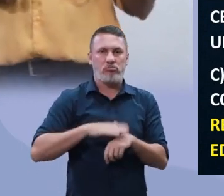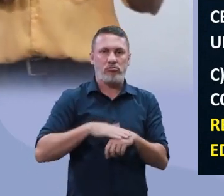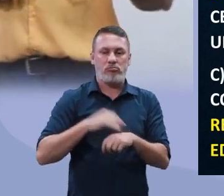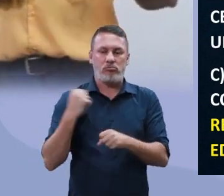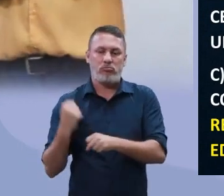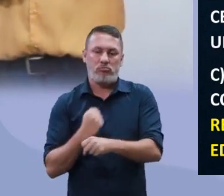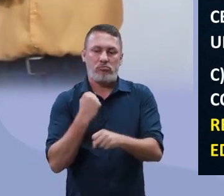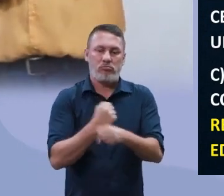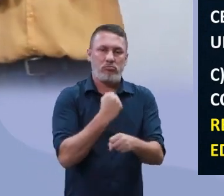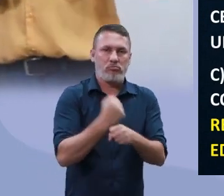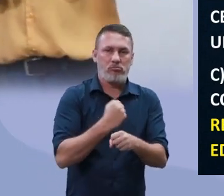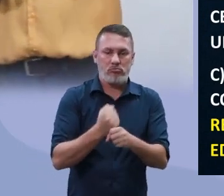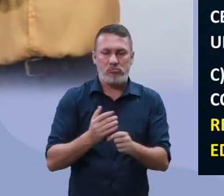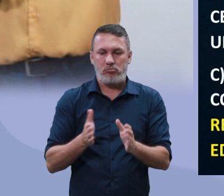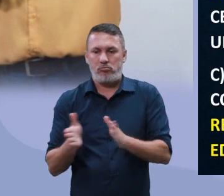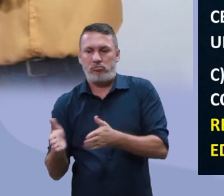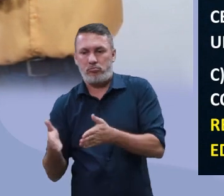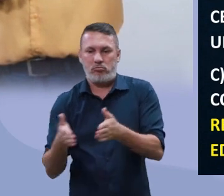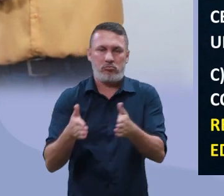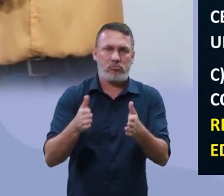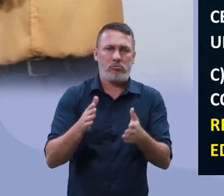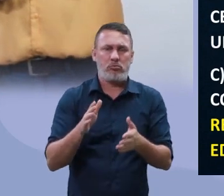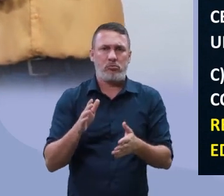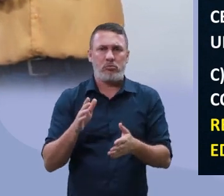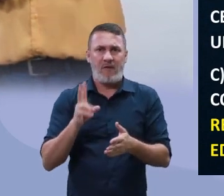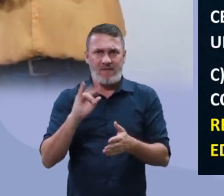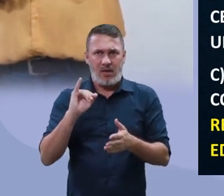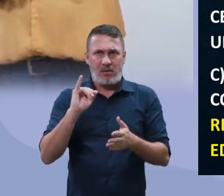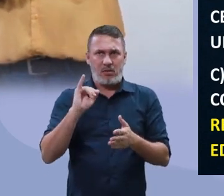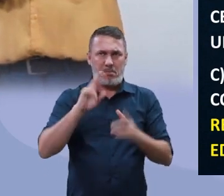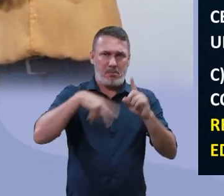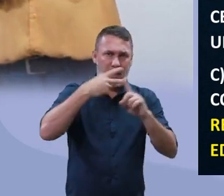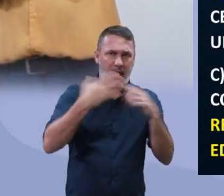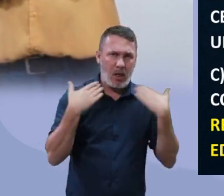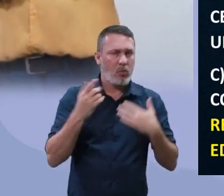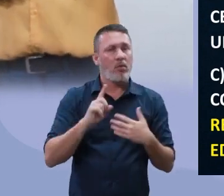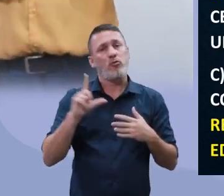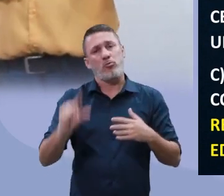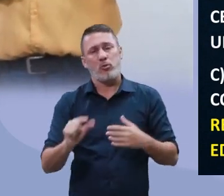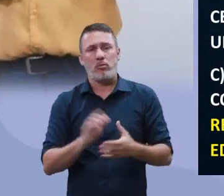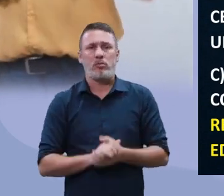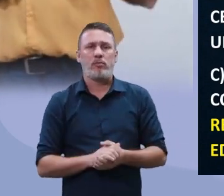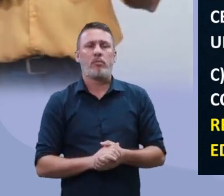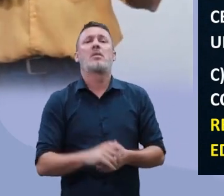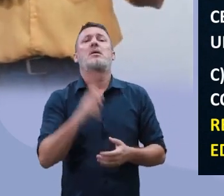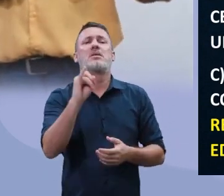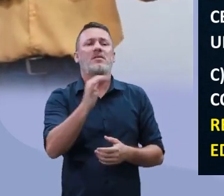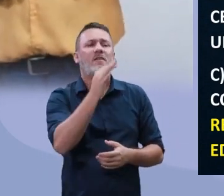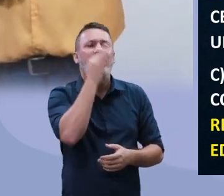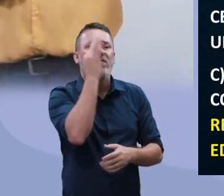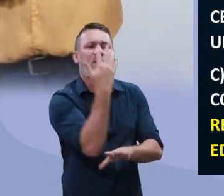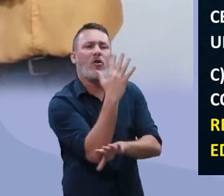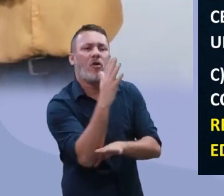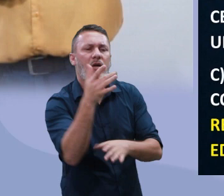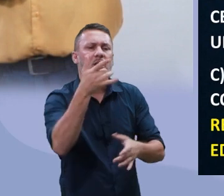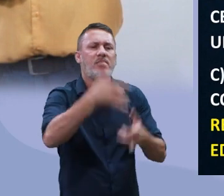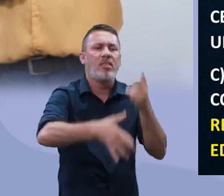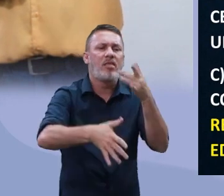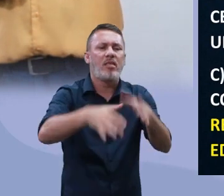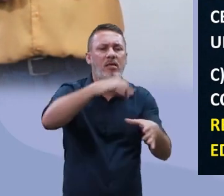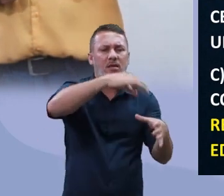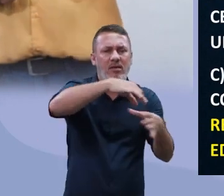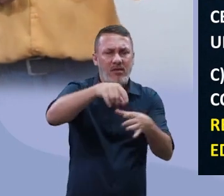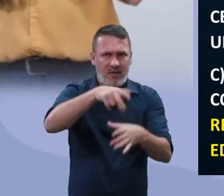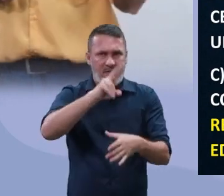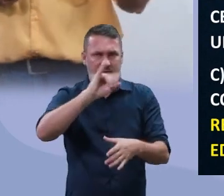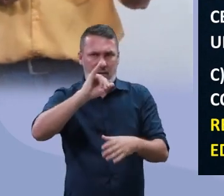de rio, vai acentuar, vai maximizar a ilha de calor? Não, vai diminuir. Recompor a área verde vai maximizar ilha